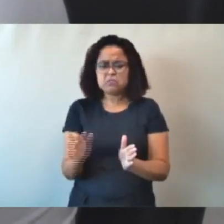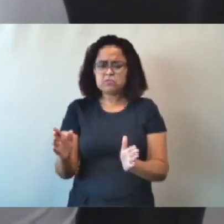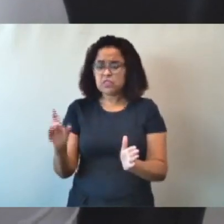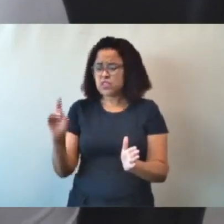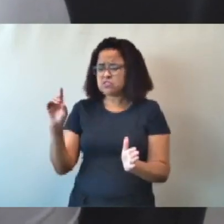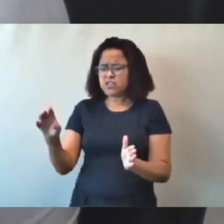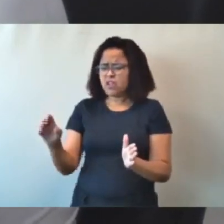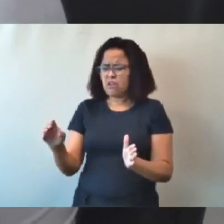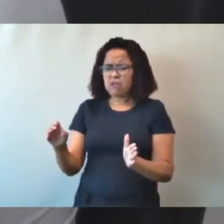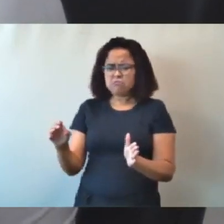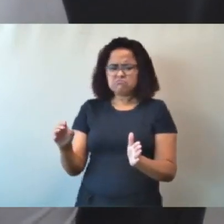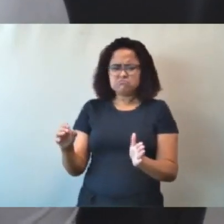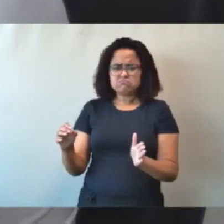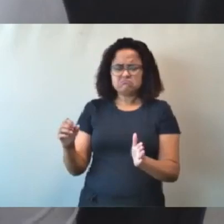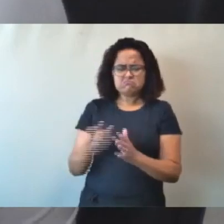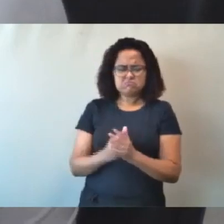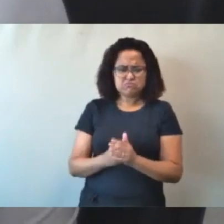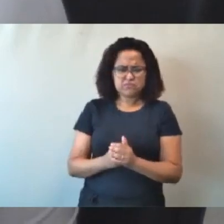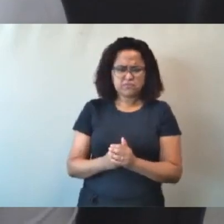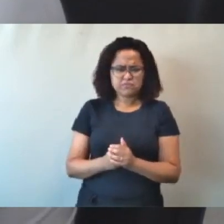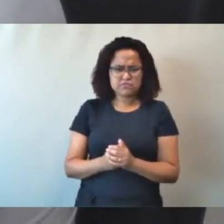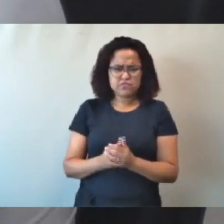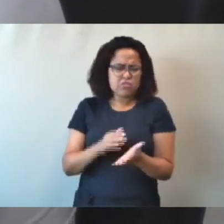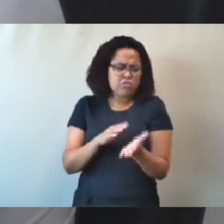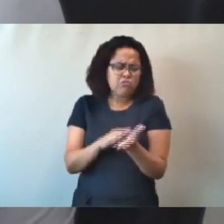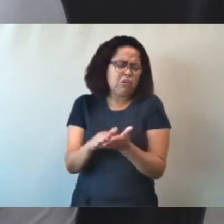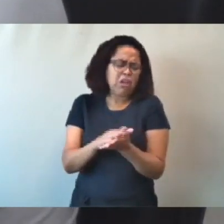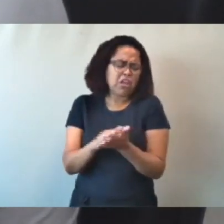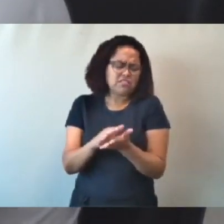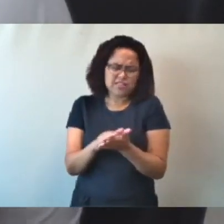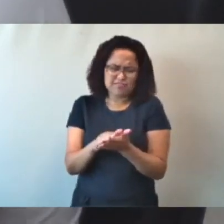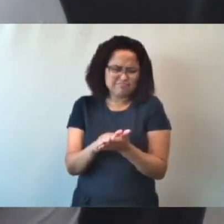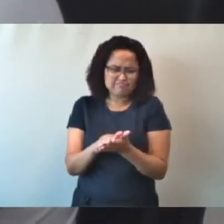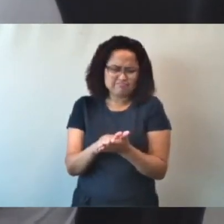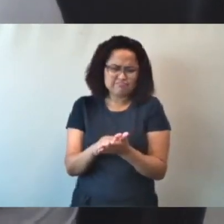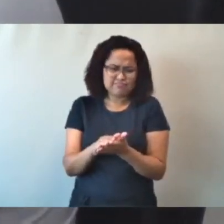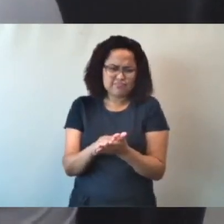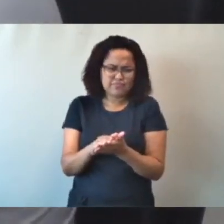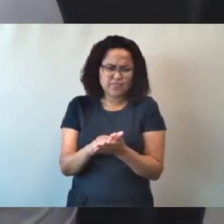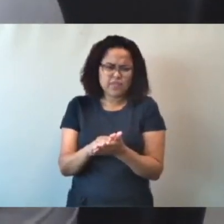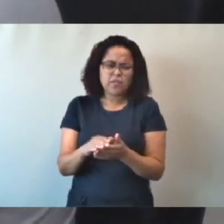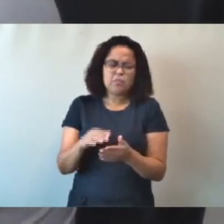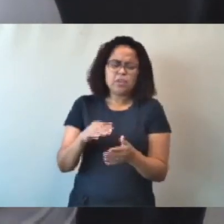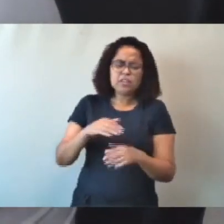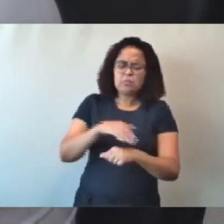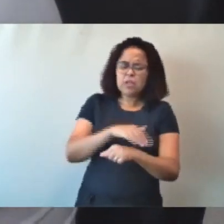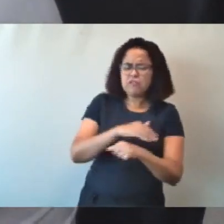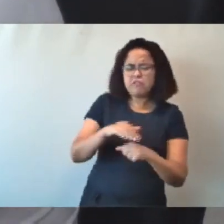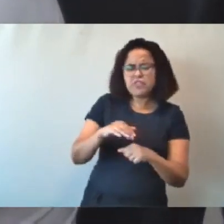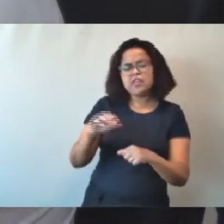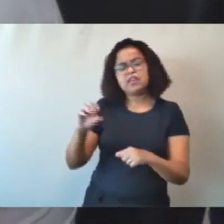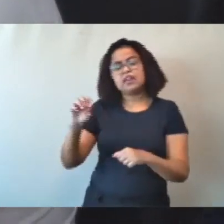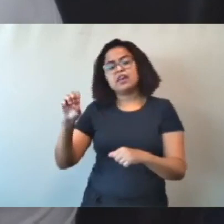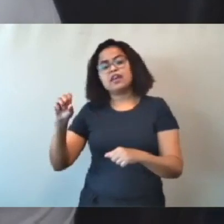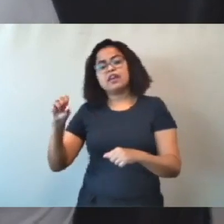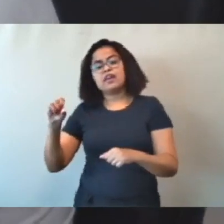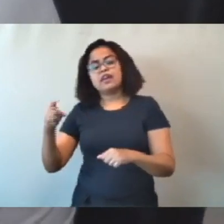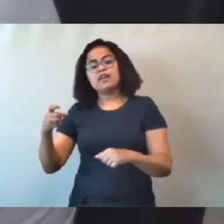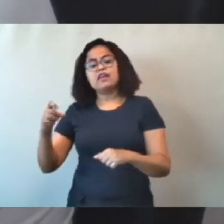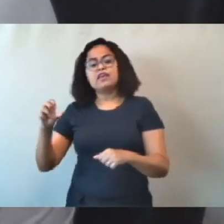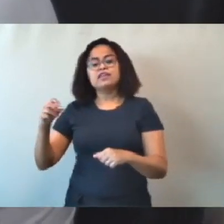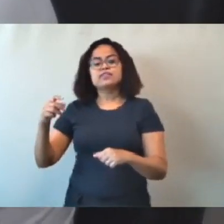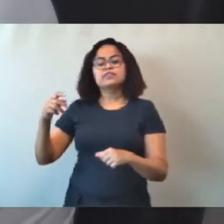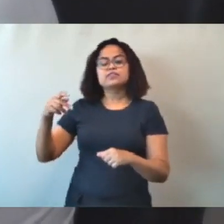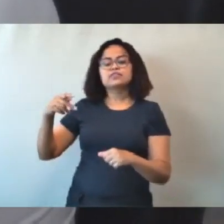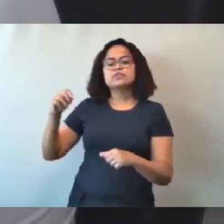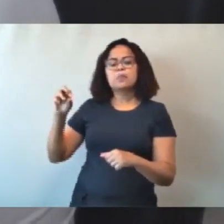prática. Podem fazer solução pela feira coberta, pegando a via expressa. Então, tem muito jeito de desafogar o trânsito da Abílio Machado sem comprometer mais